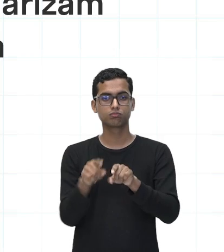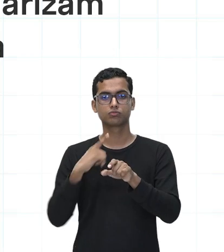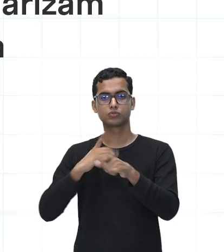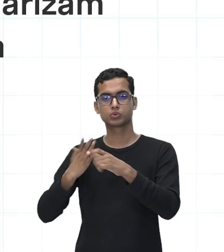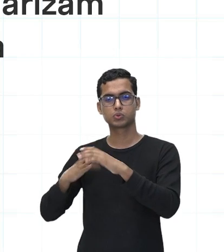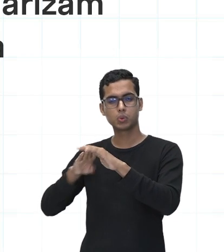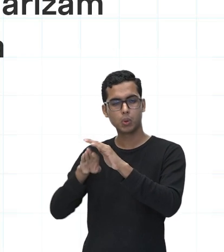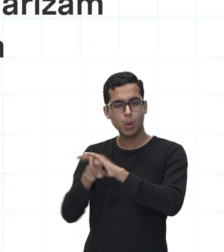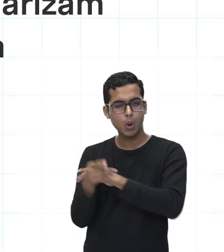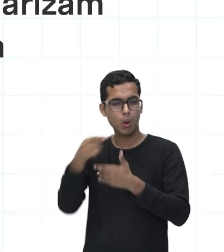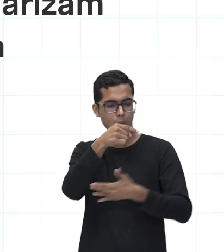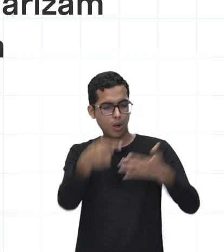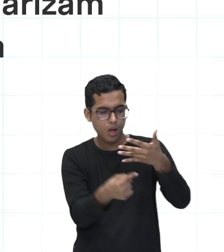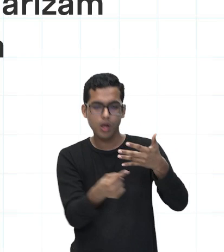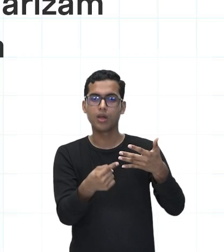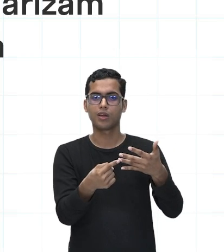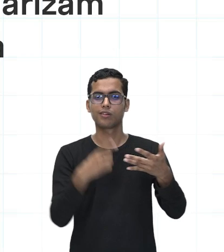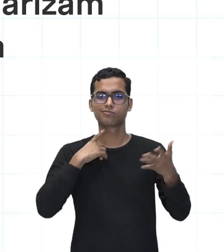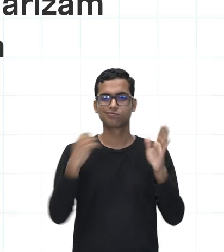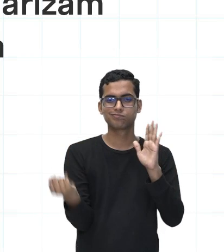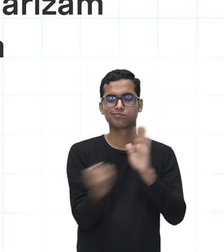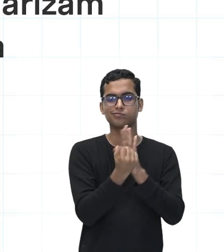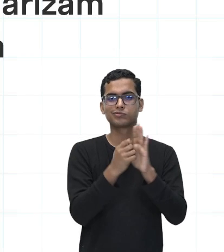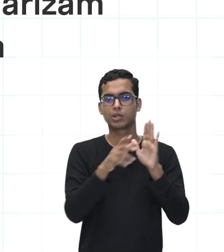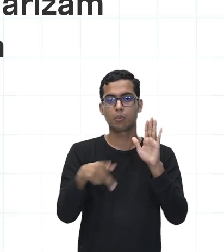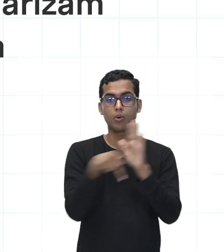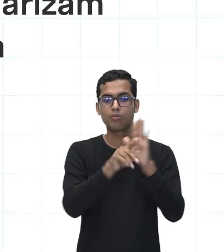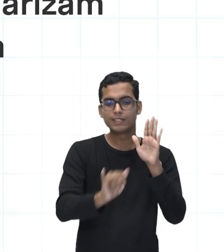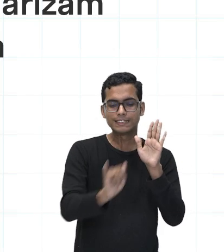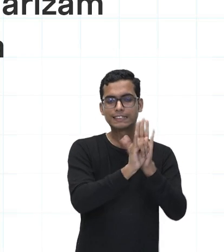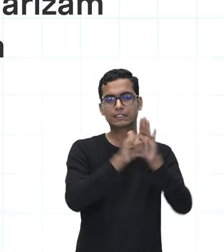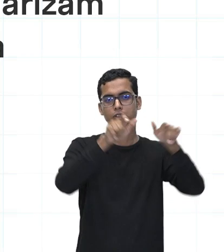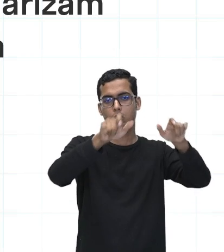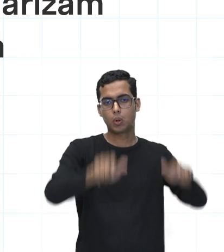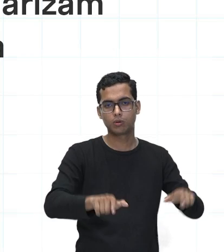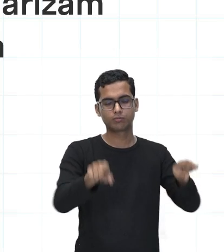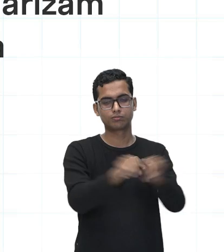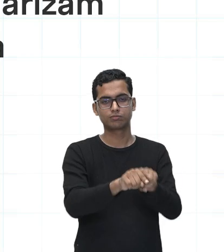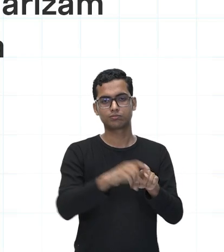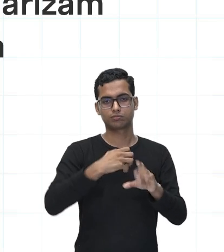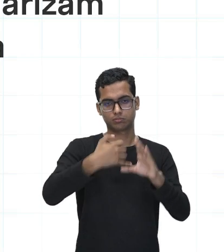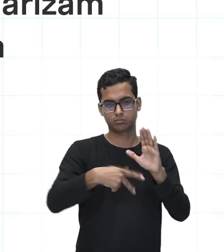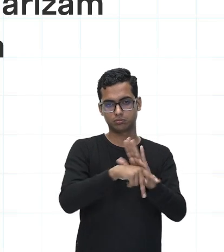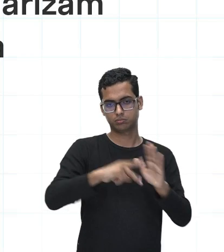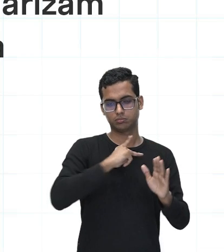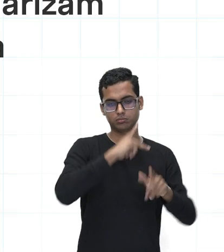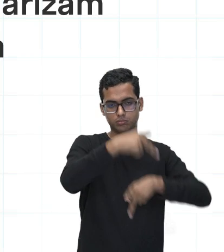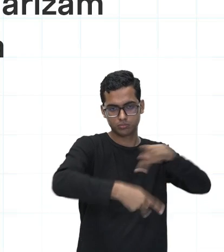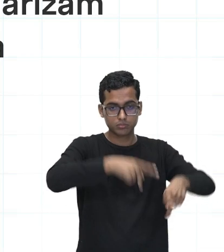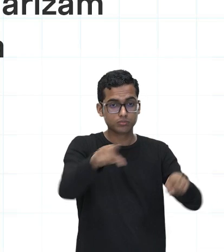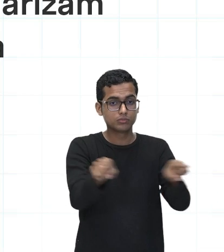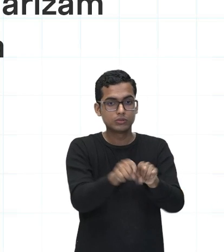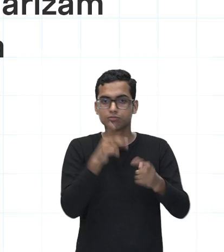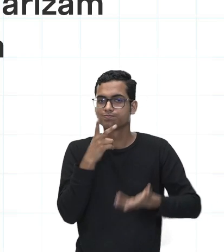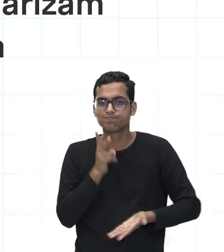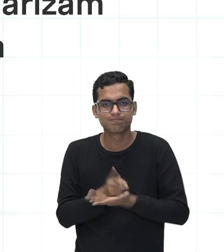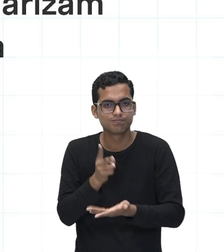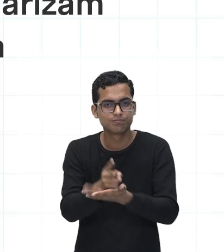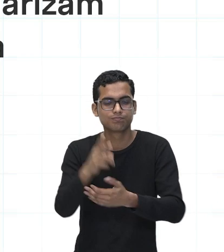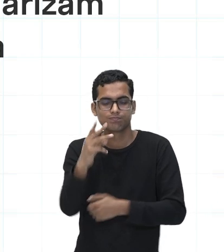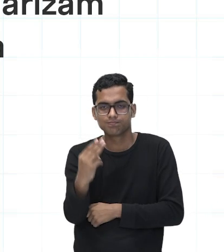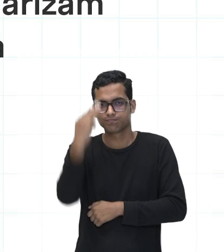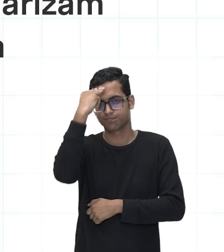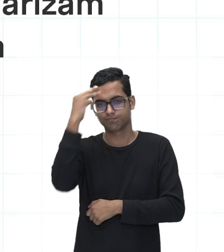aqueles elementos que identificam e que particularizam uma população mantenham sua